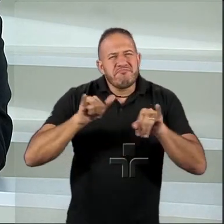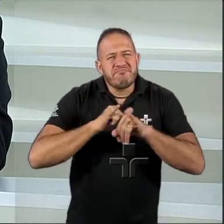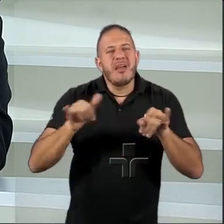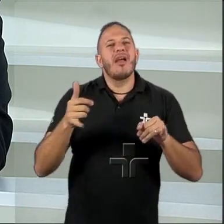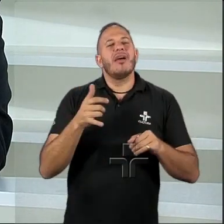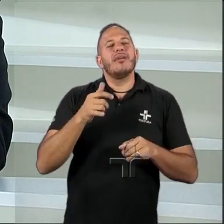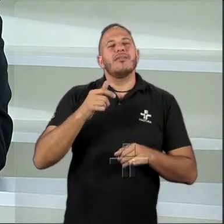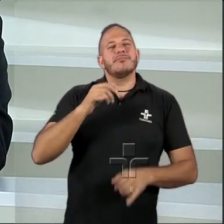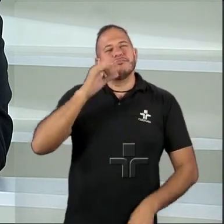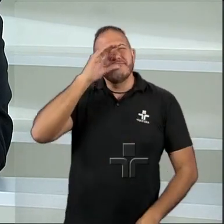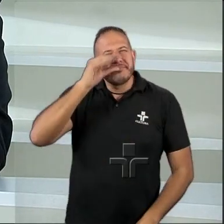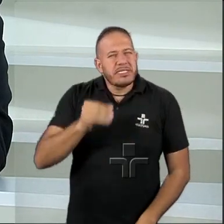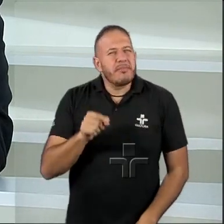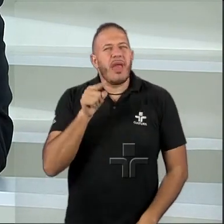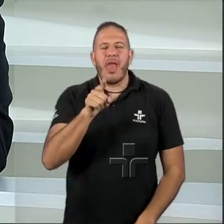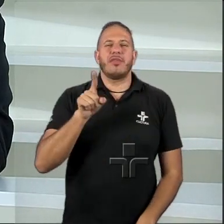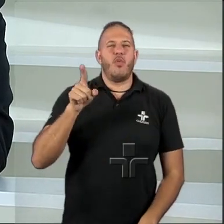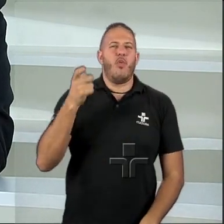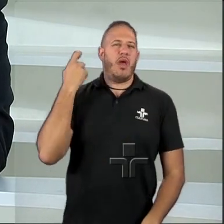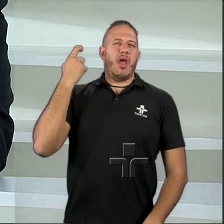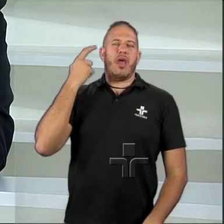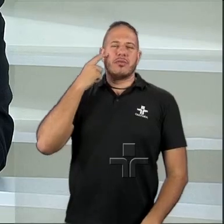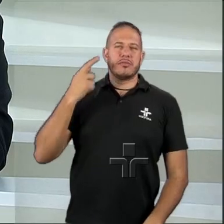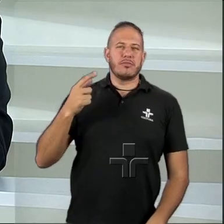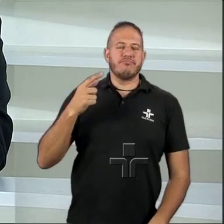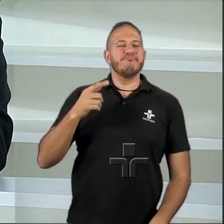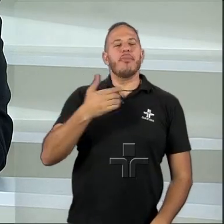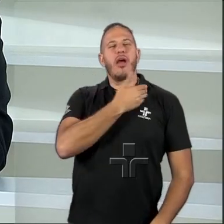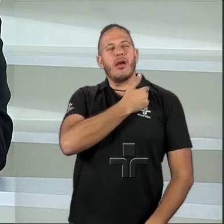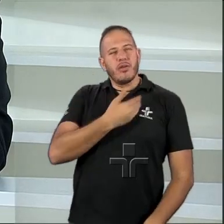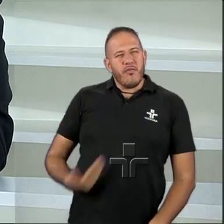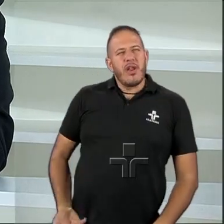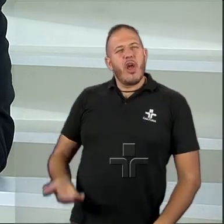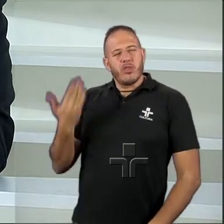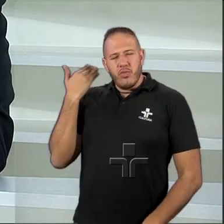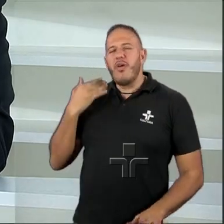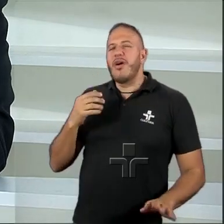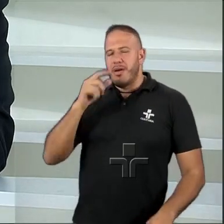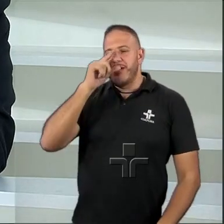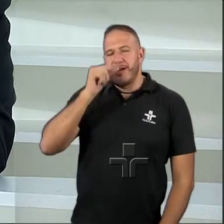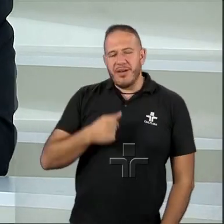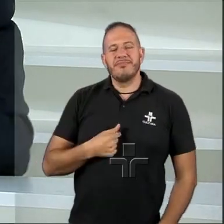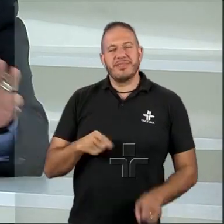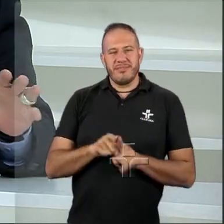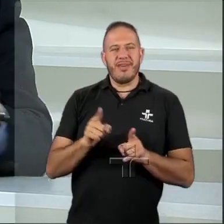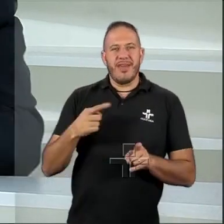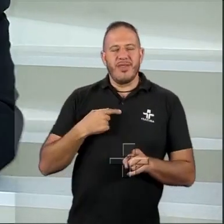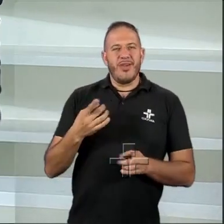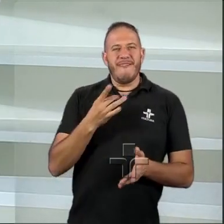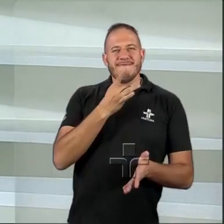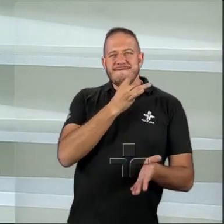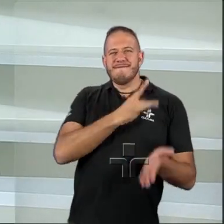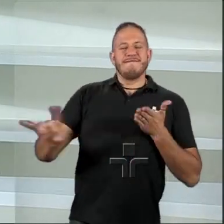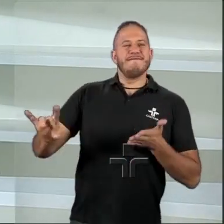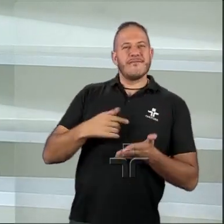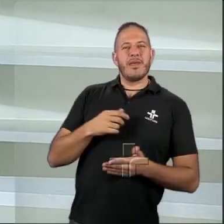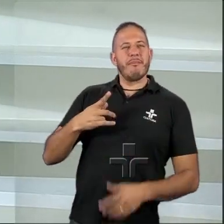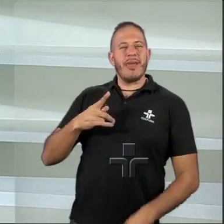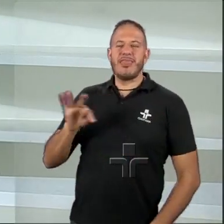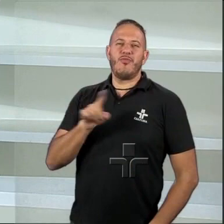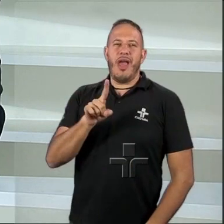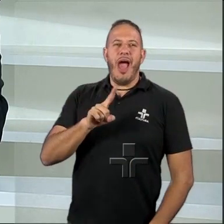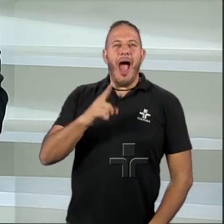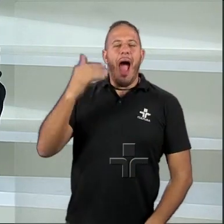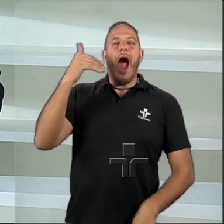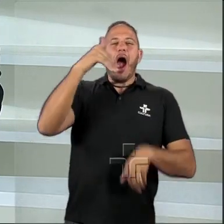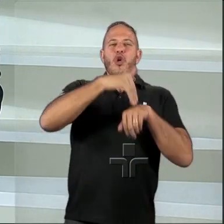do ex-governador Alckmin, que contribuiu para isso. O antipetismo não é só culpa do Alckmin, mas o Alckmin, à medida que ele